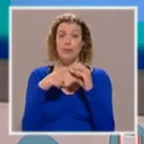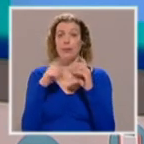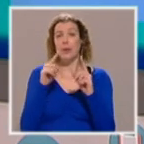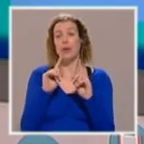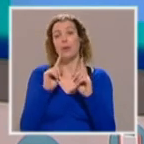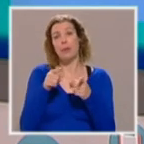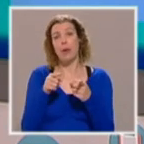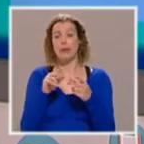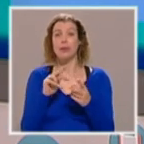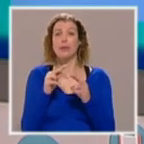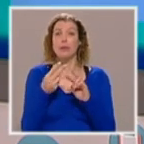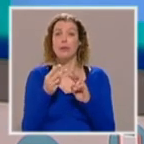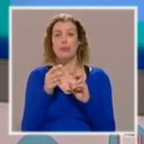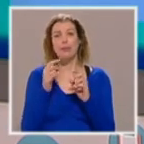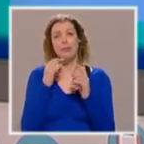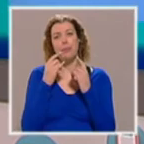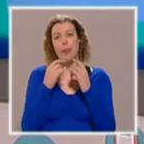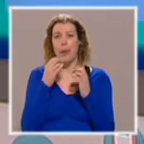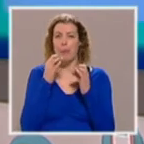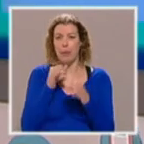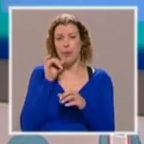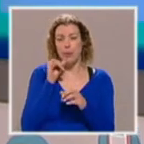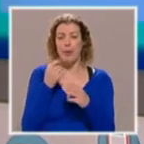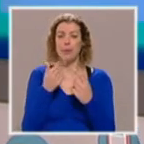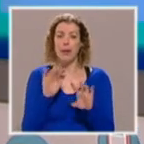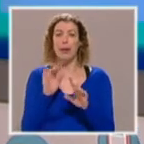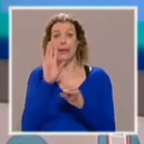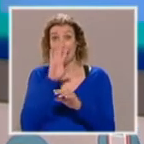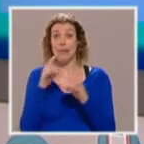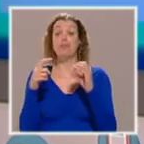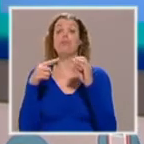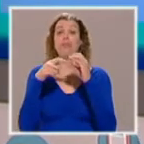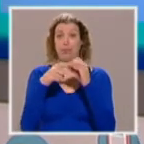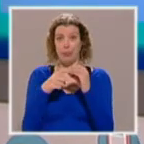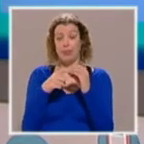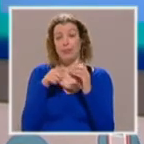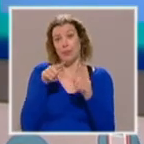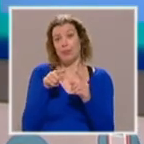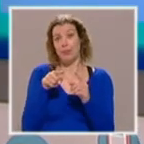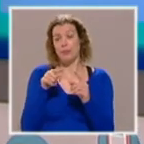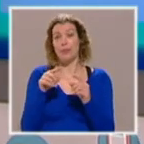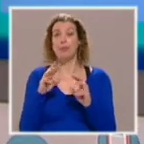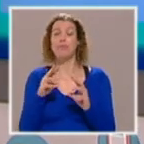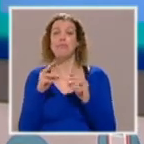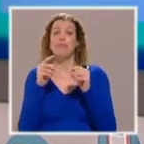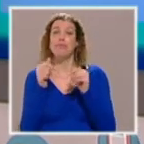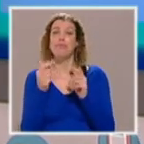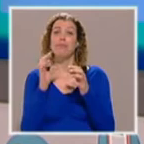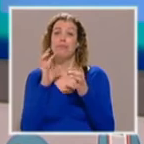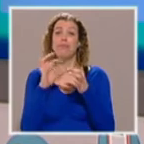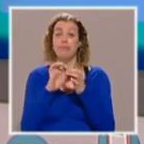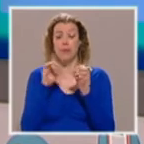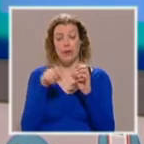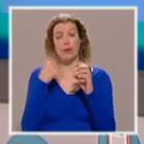inicia o desenvolvimento embrionário. Se se formar, no caso de ocorrer fecundação, inicia-se aqui o desenvolvimento embrionário e o embrião